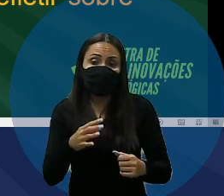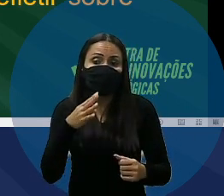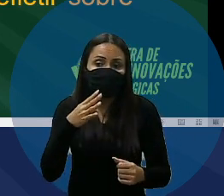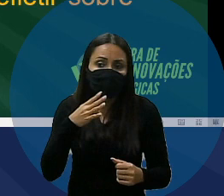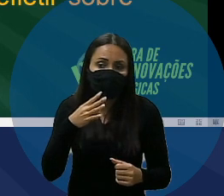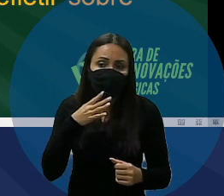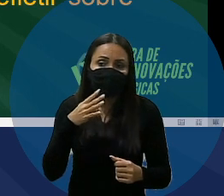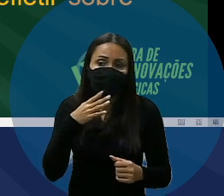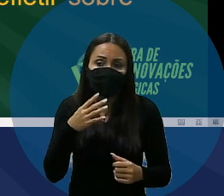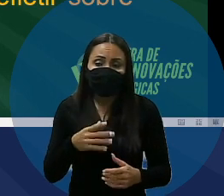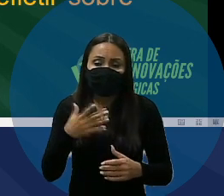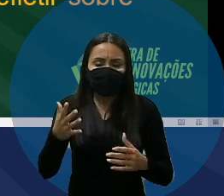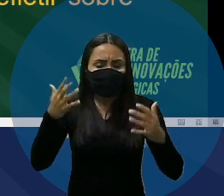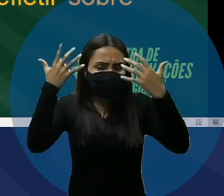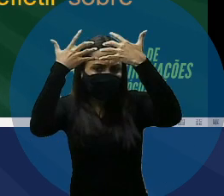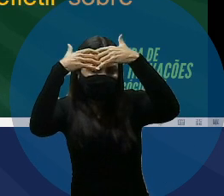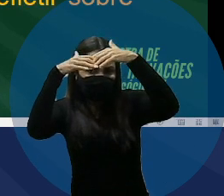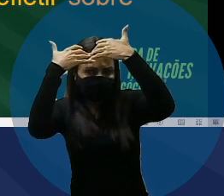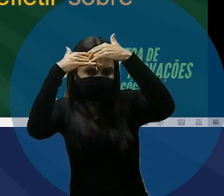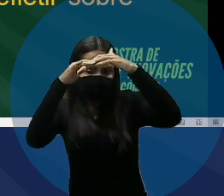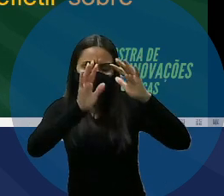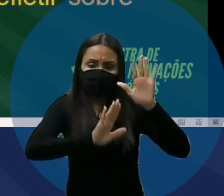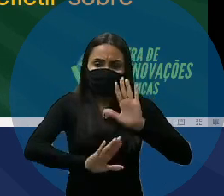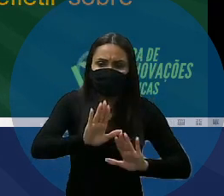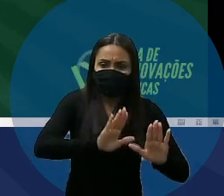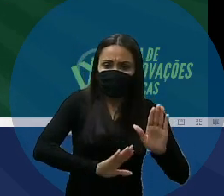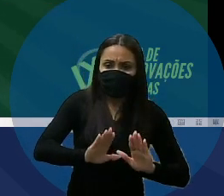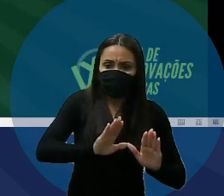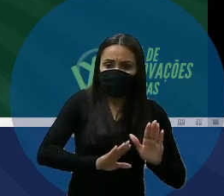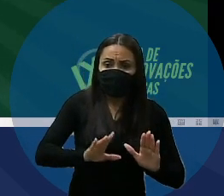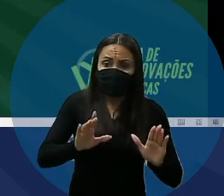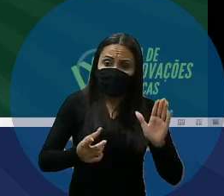gastos e refletir sobre suas atitudes em relação ao dinheiro.